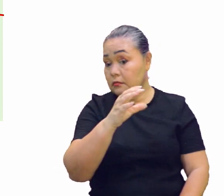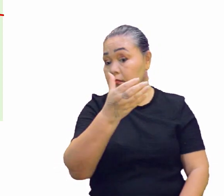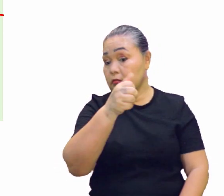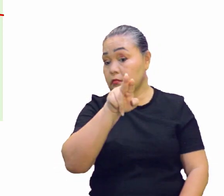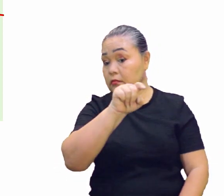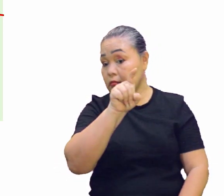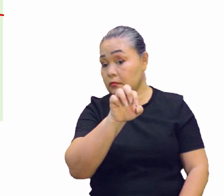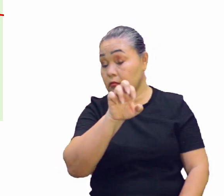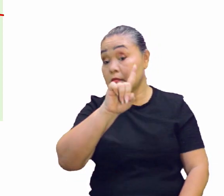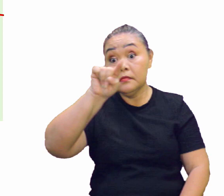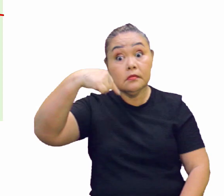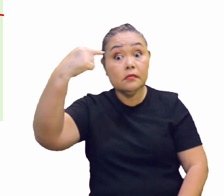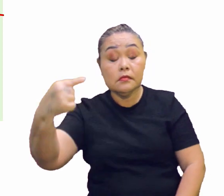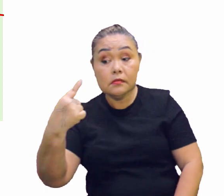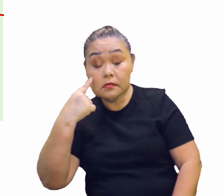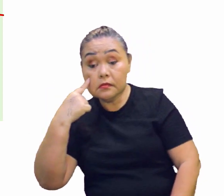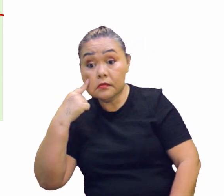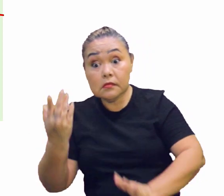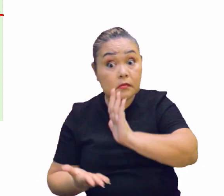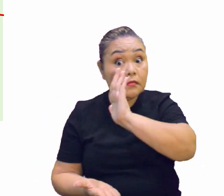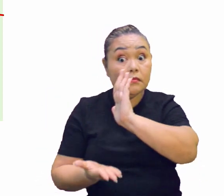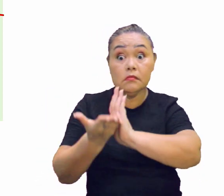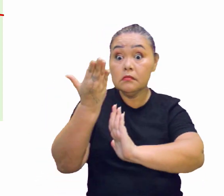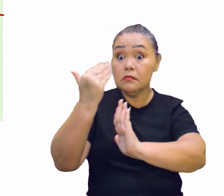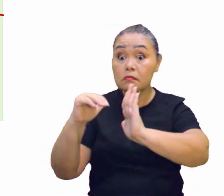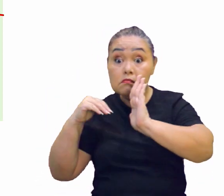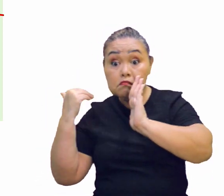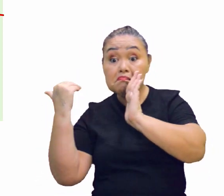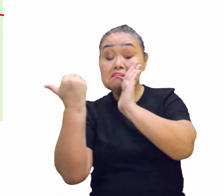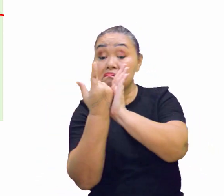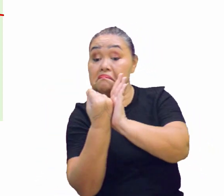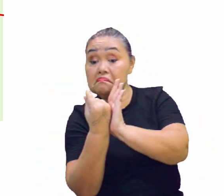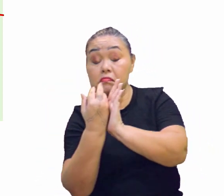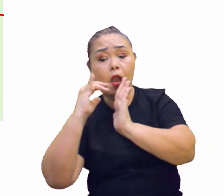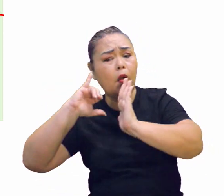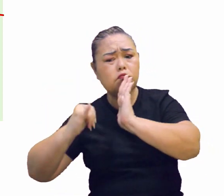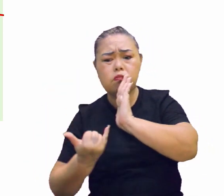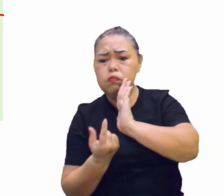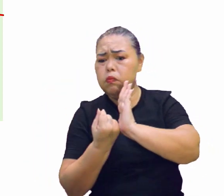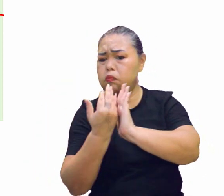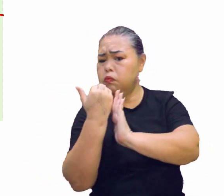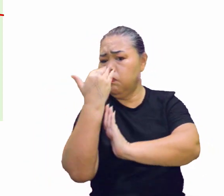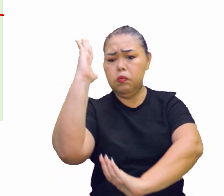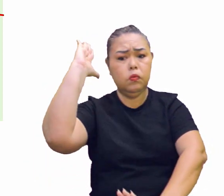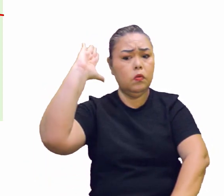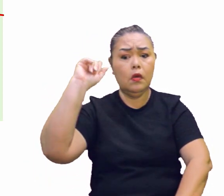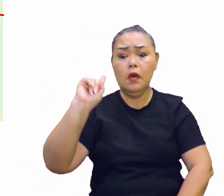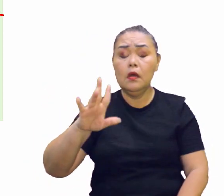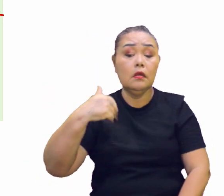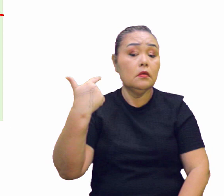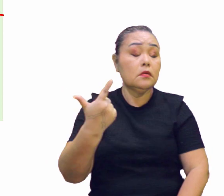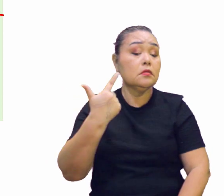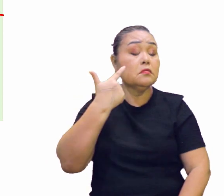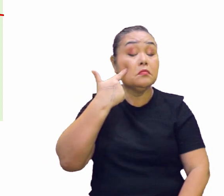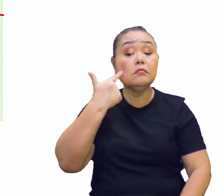né? Aí no outro dia já tinha aumentado, tanto, né? Porque a inflação era muito alta. Então isso colaborava muito